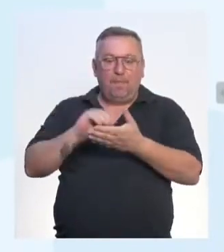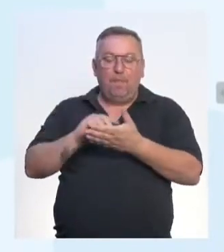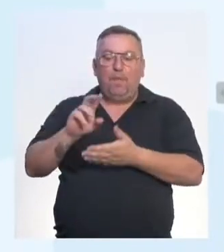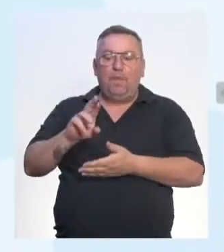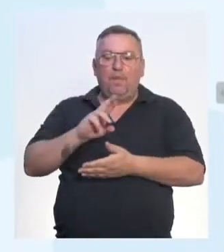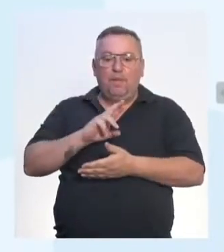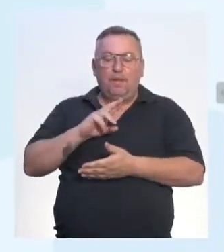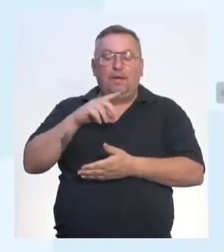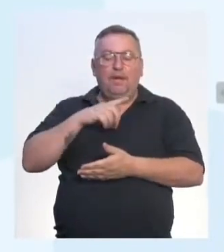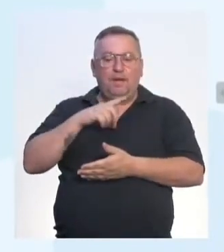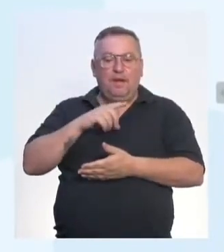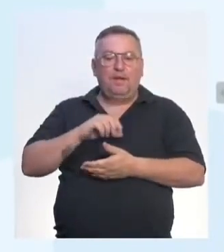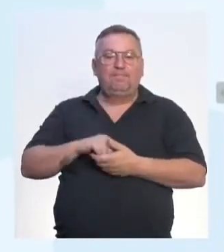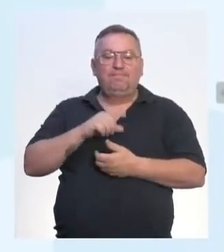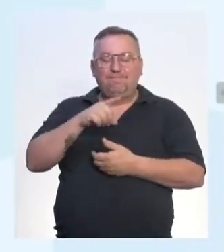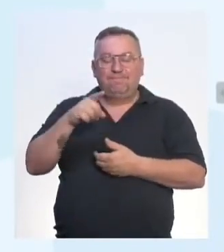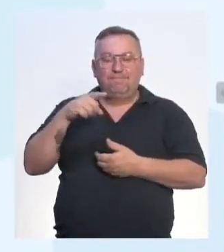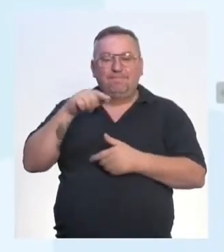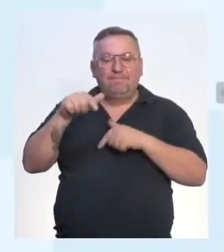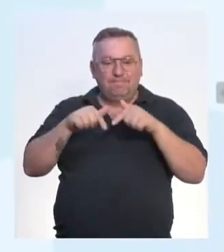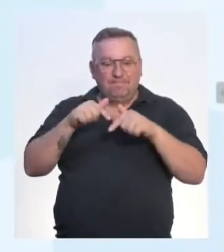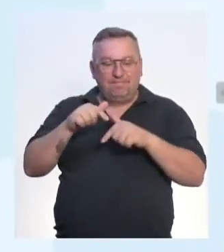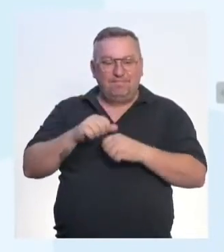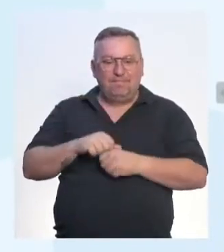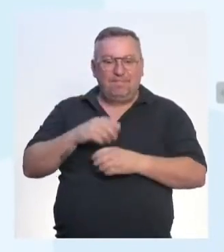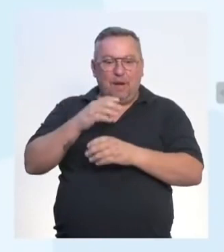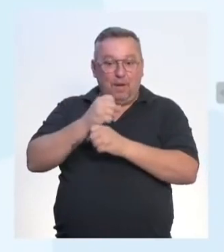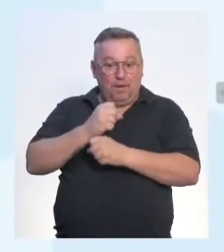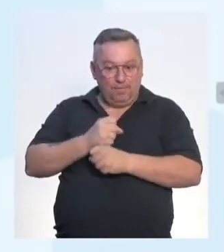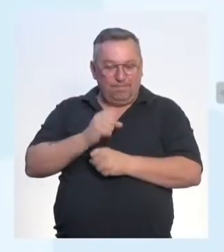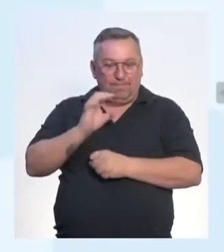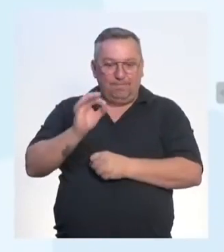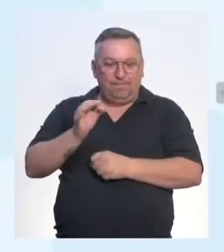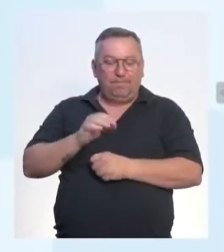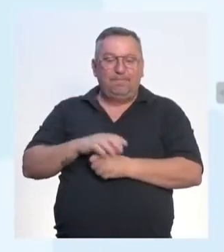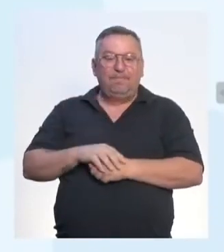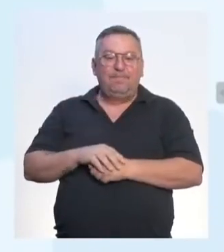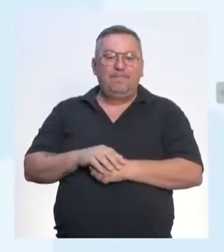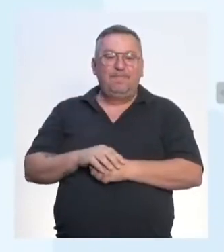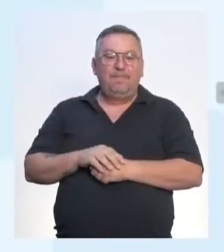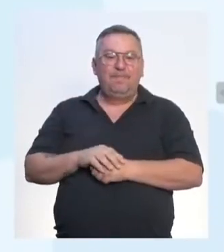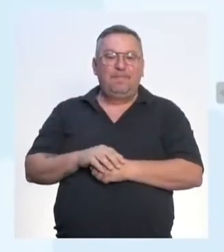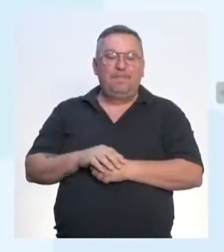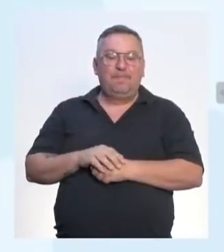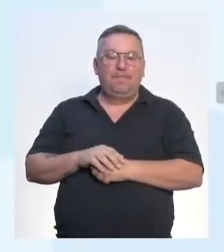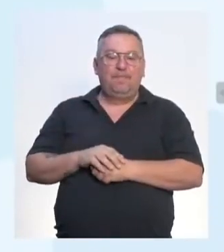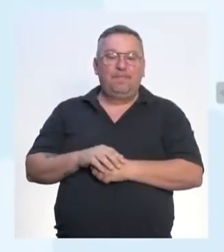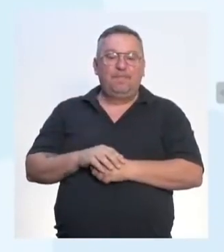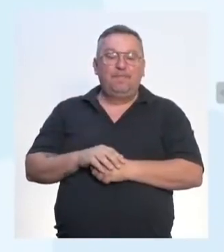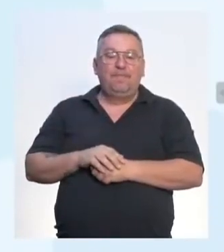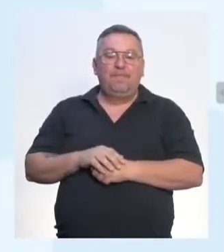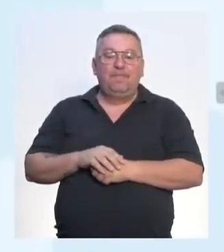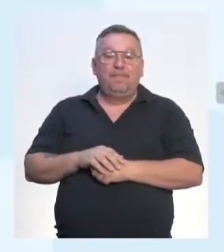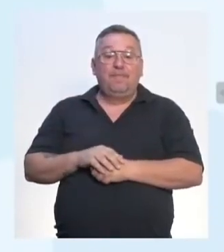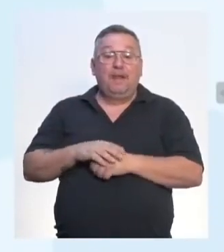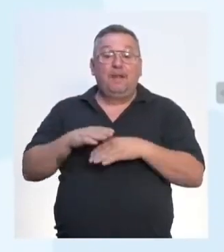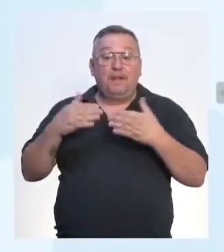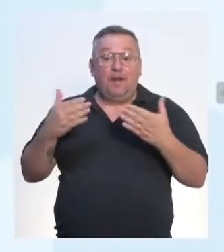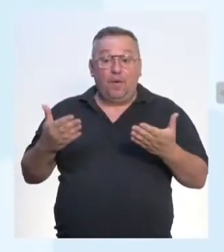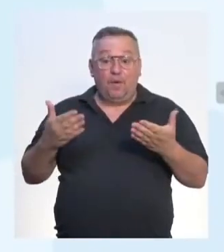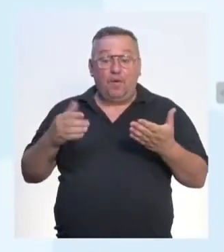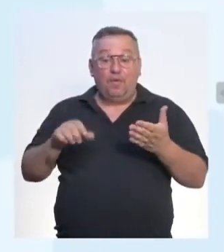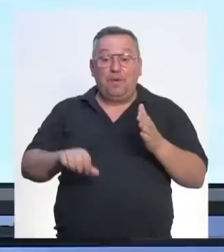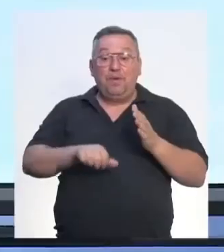os resultados que dá dessas duas operações. A minha pontuação final. Isso, eu quero saber a sua pontuação final. Beleza. Beleza? Então, como